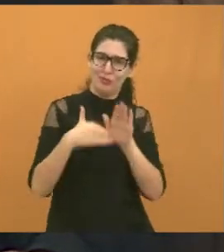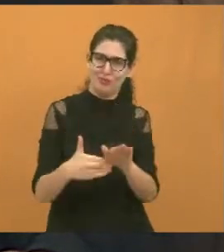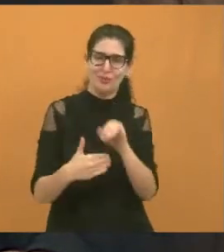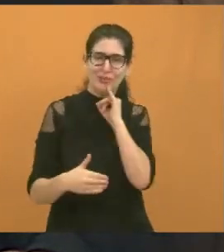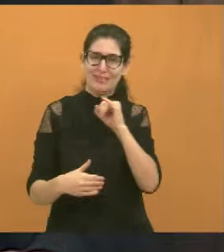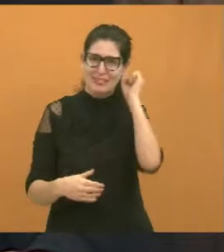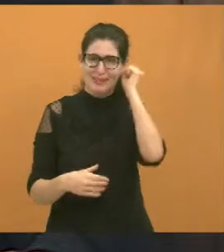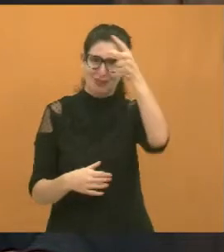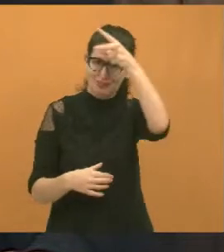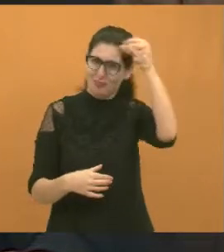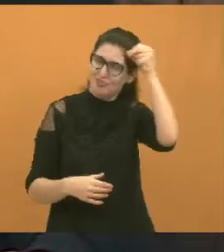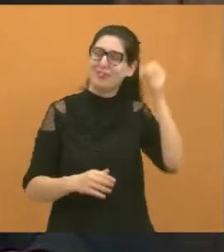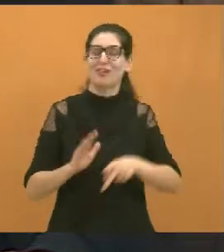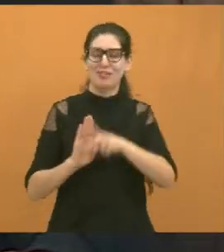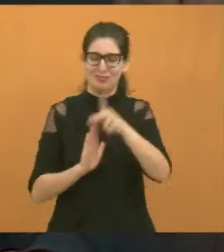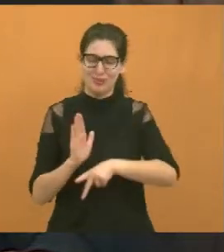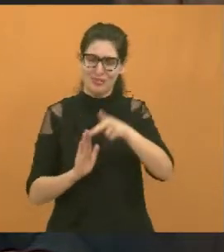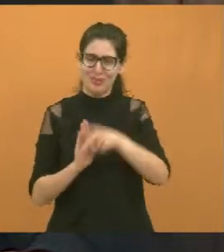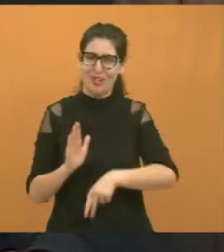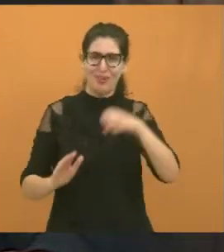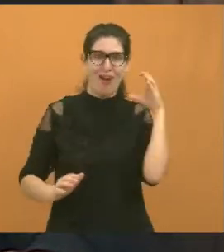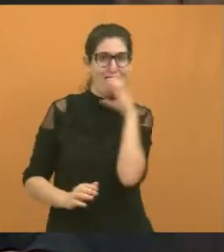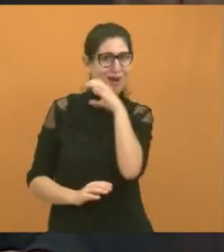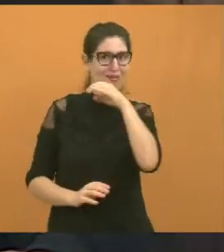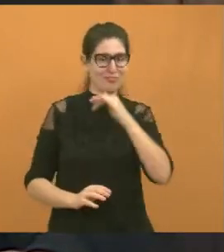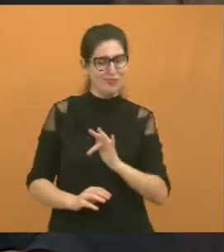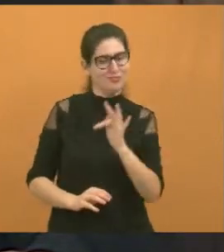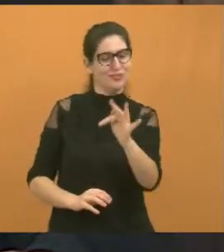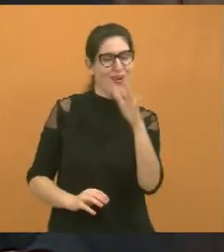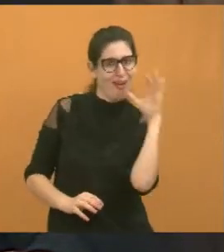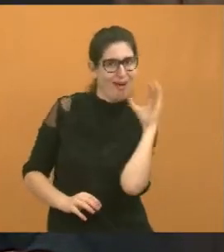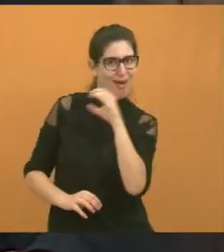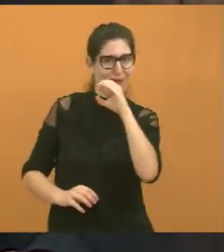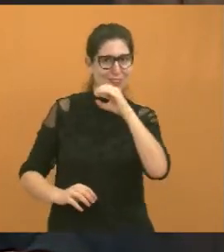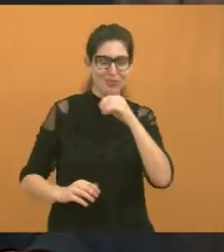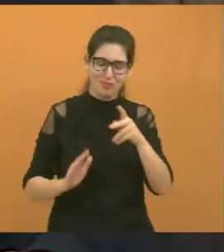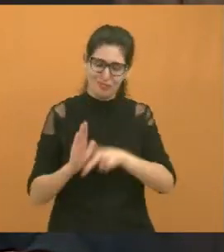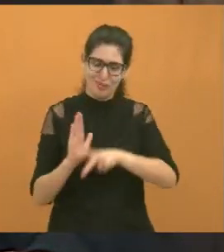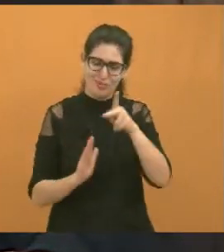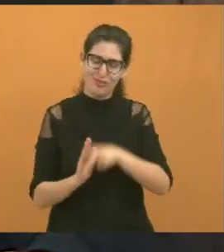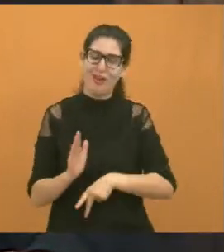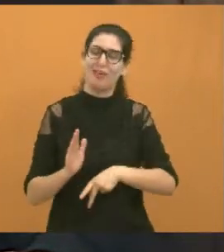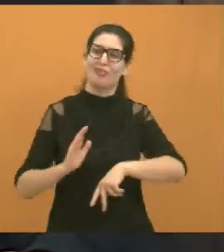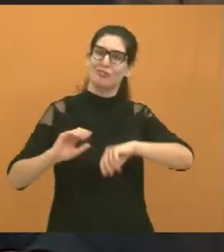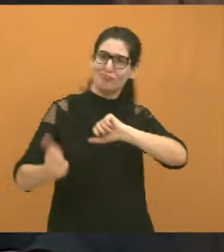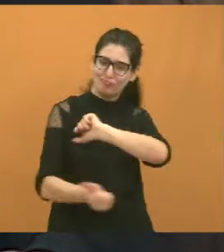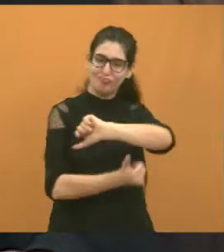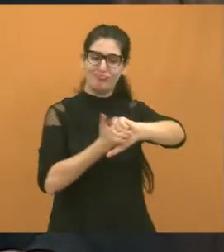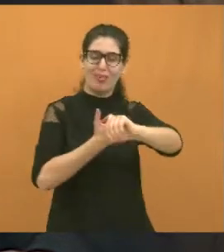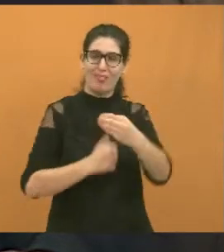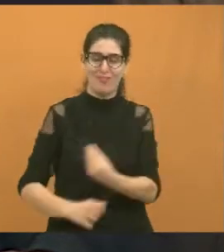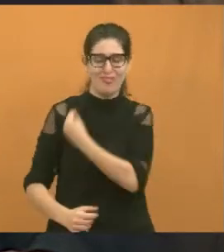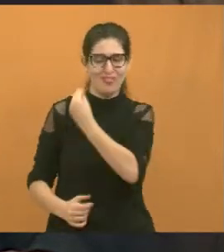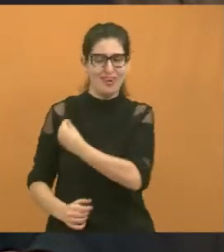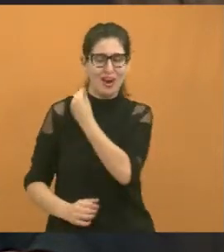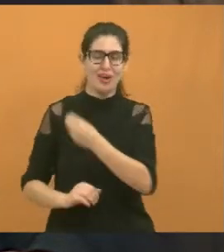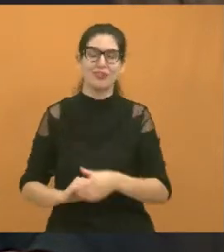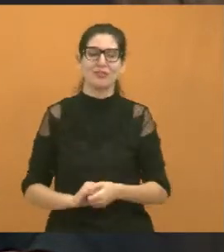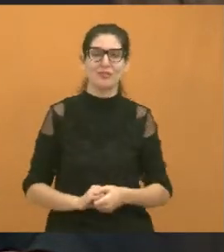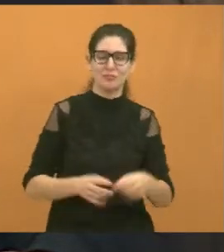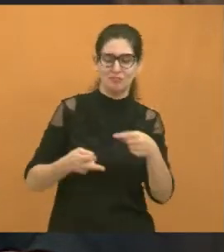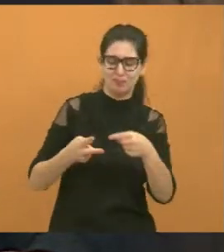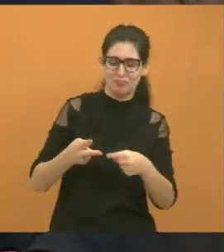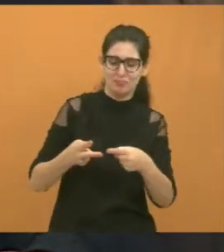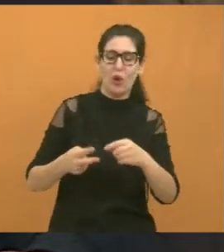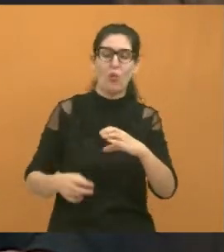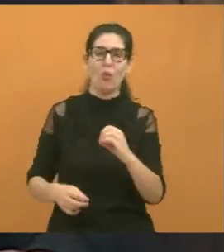do papel esse projeto, sem dúvida, vai beneficiar bastante aquela comunidade do Jardim Paraíso e do Jardim Colônia. E no Santo Antônio da Boa